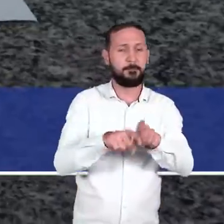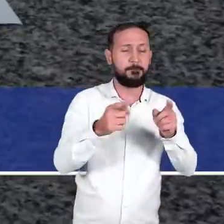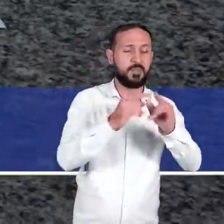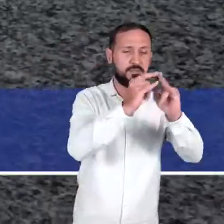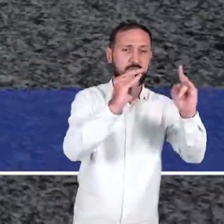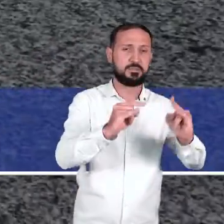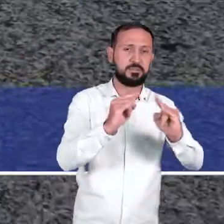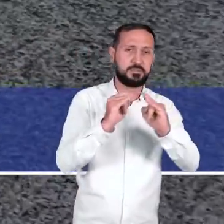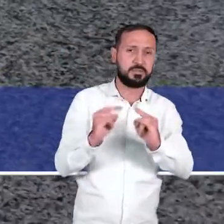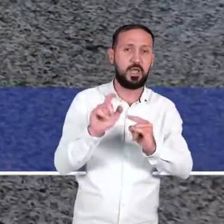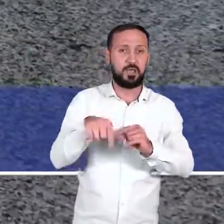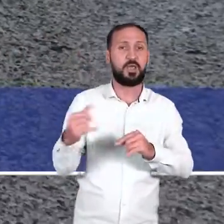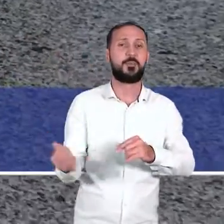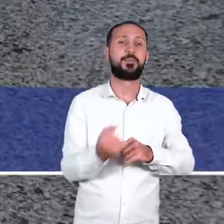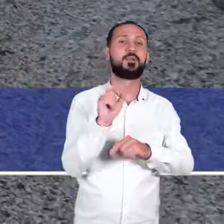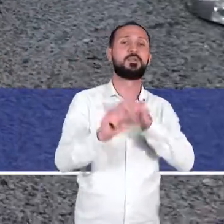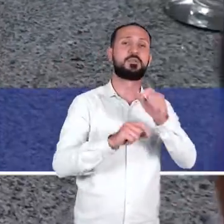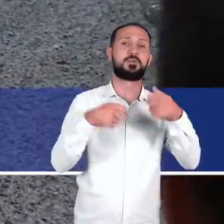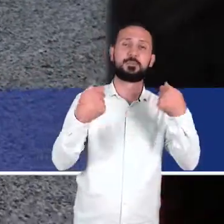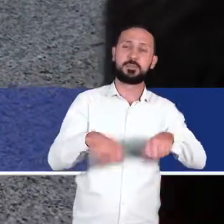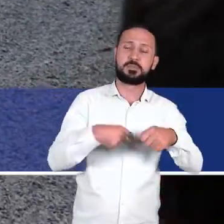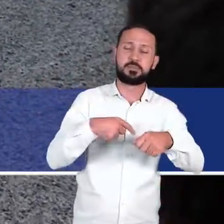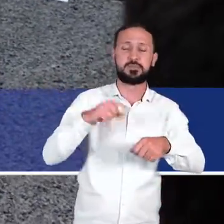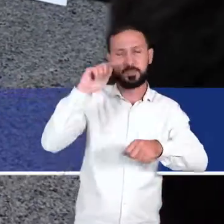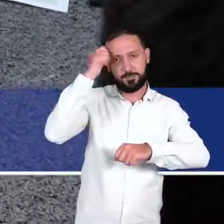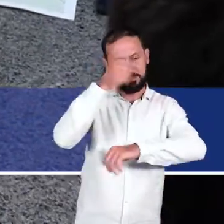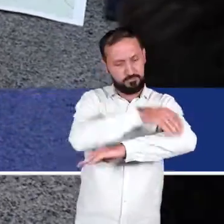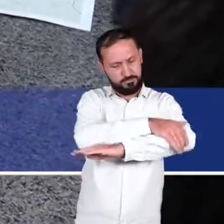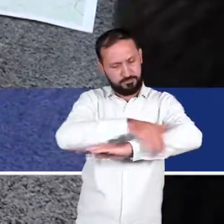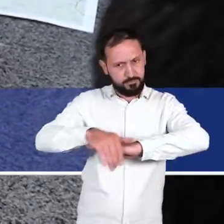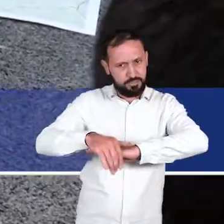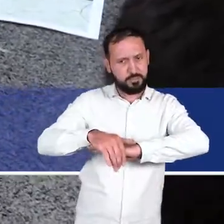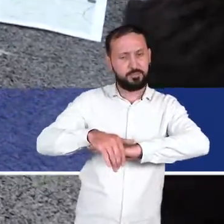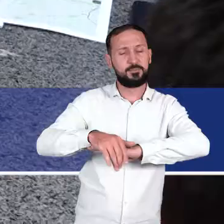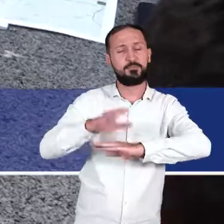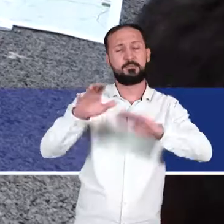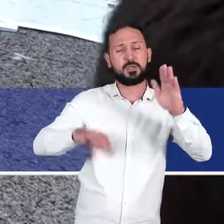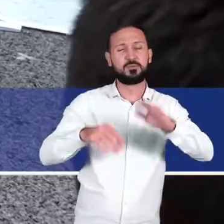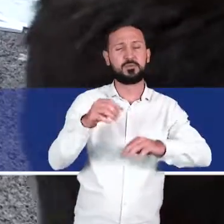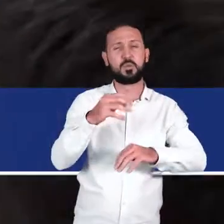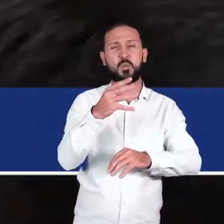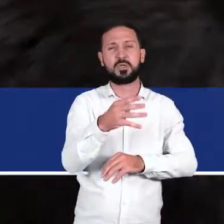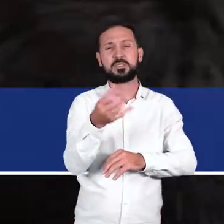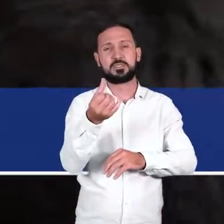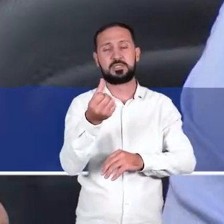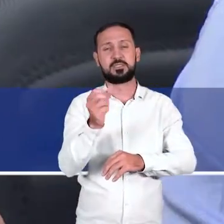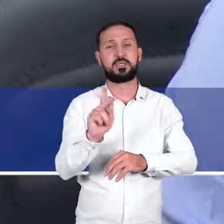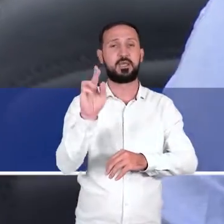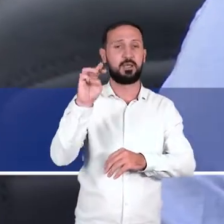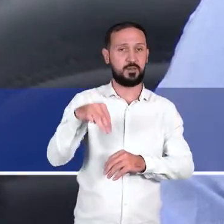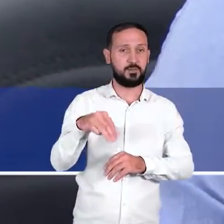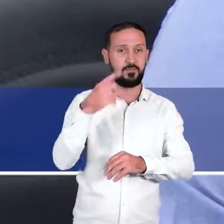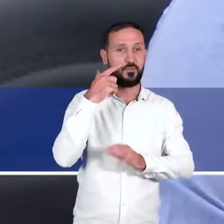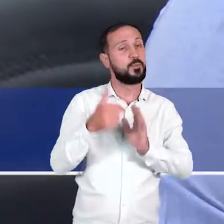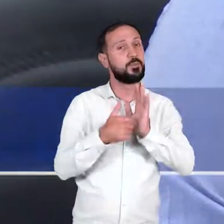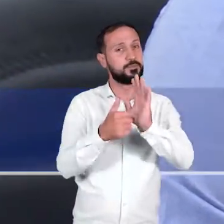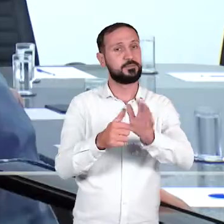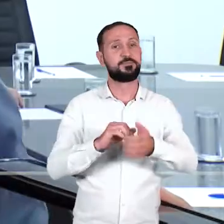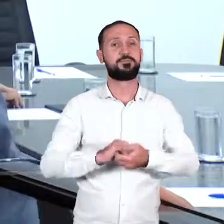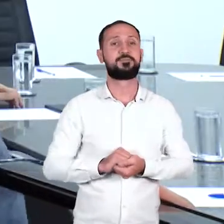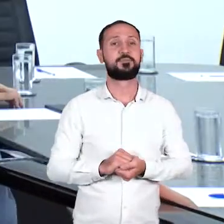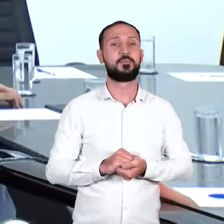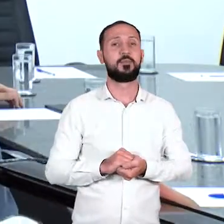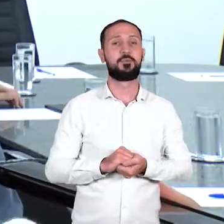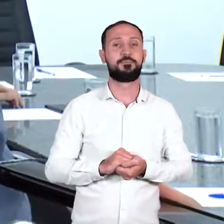Sua importância e a necessidade de asfaltamento, numa extensão de quase 46 quilômetros, foram destacadas.